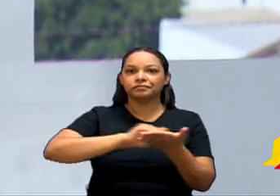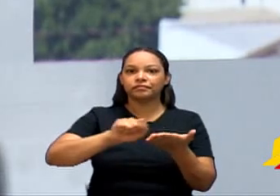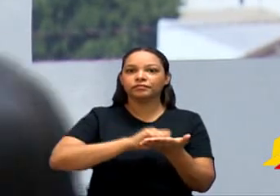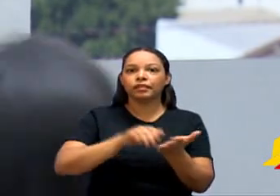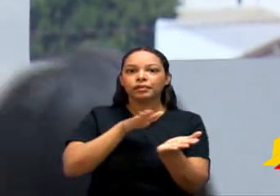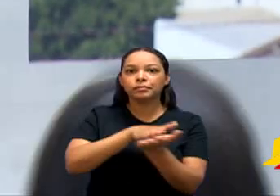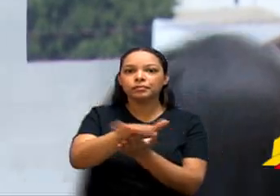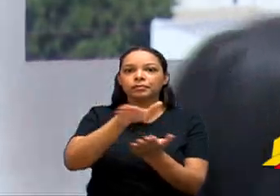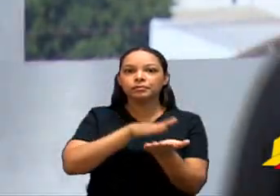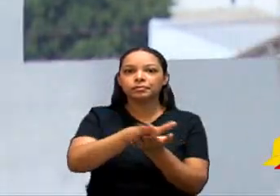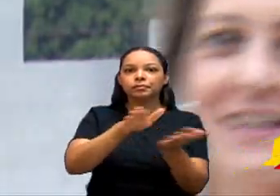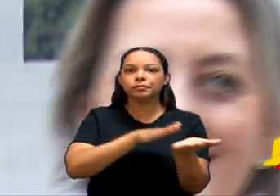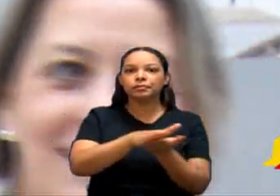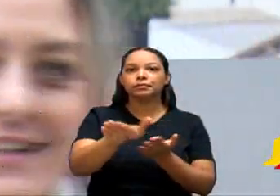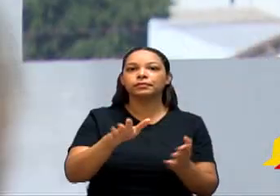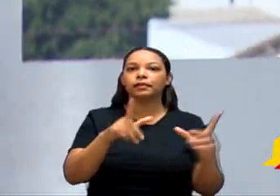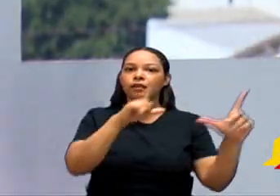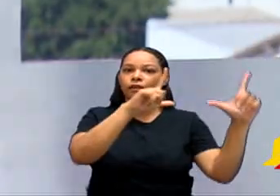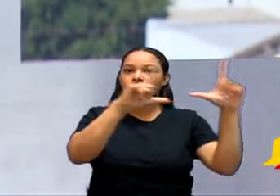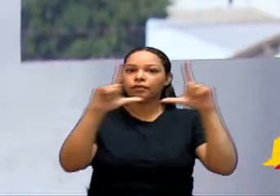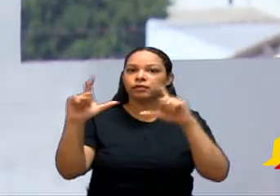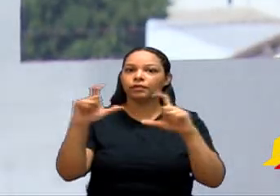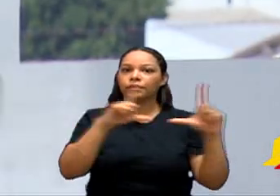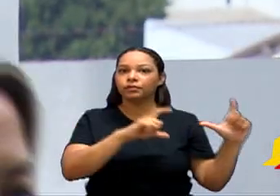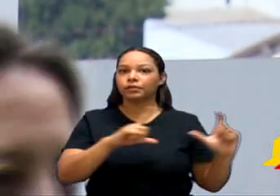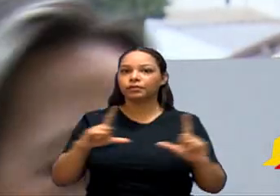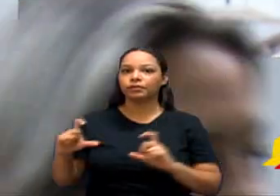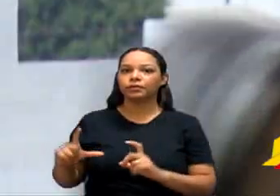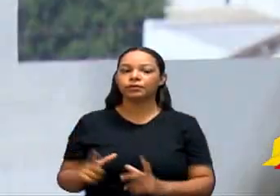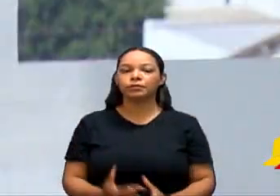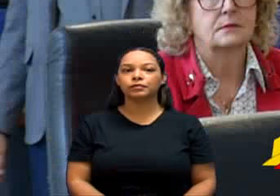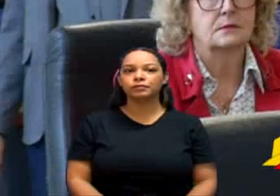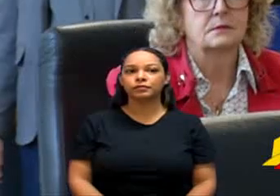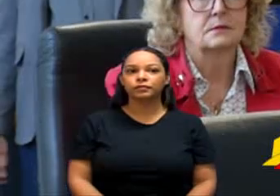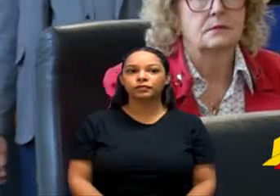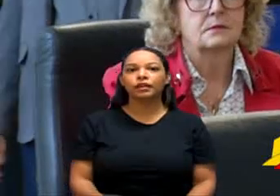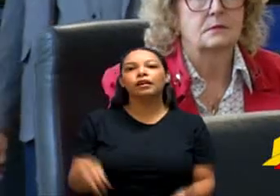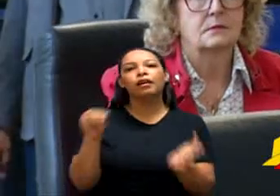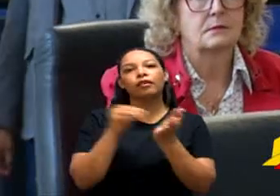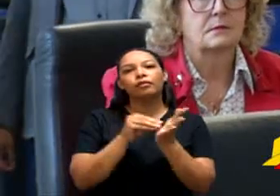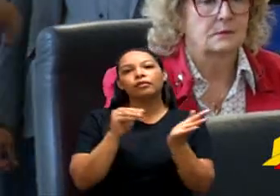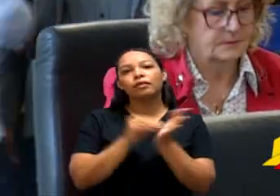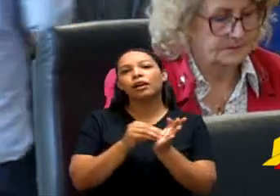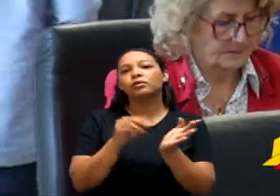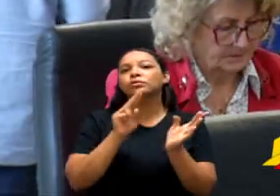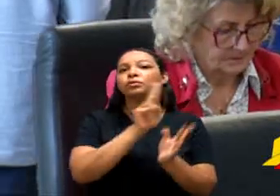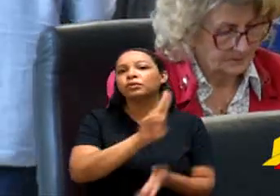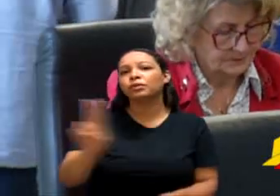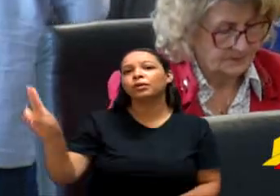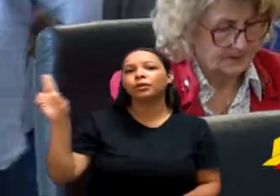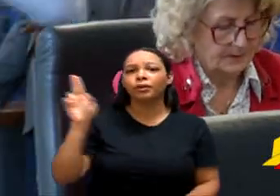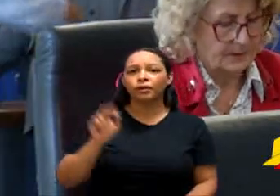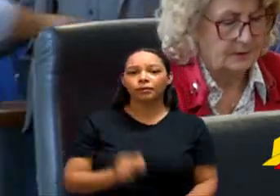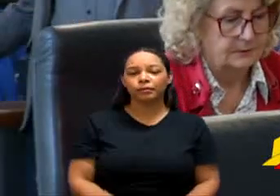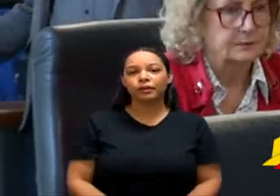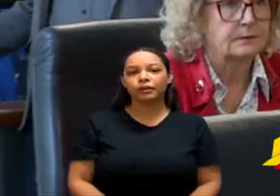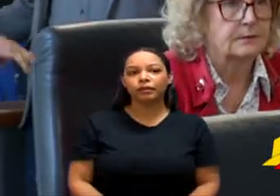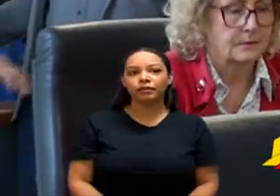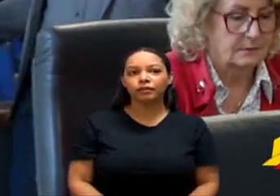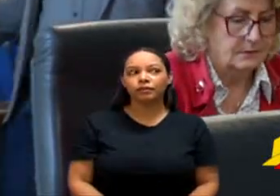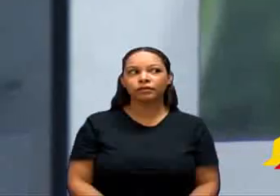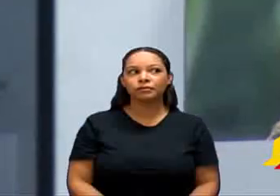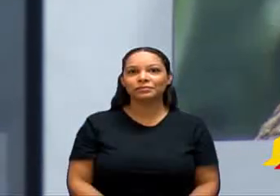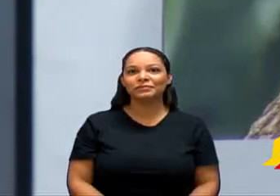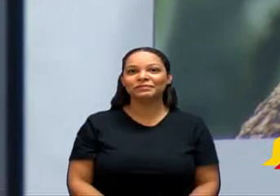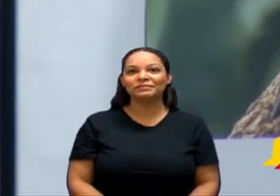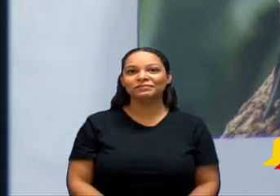um livro impresso. Eu com estava essas olhando fotos. Agora ali, só senti a falta dos nomes, da identificação do espaço. Eu passei também ali, eu vi que